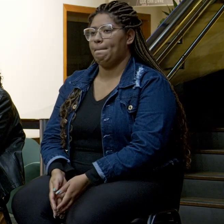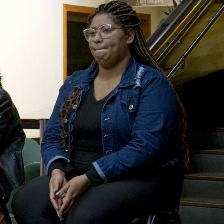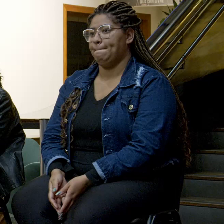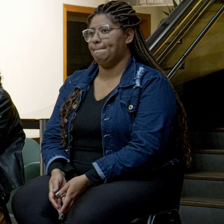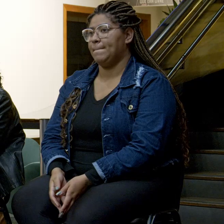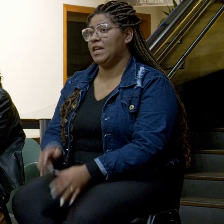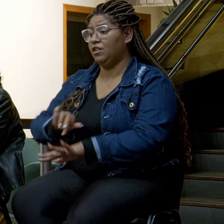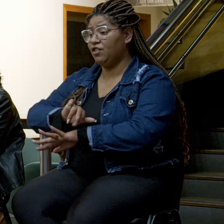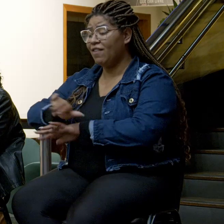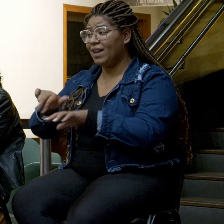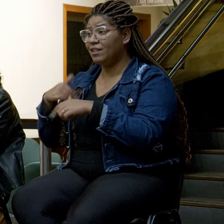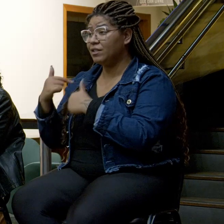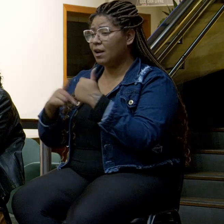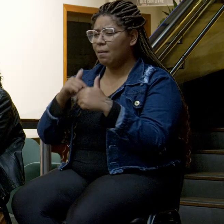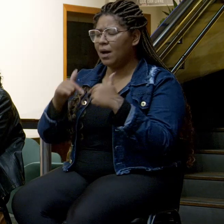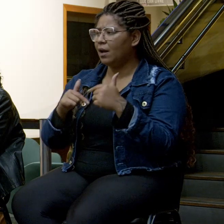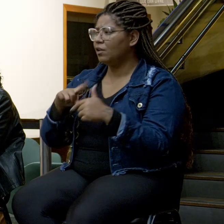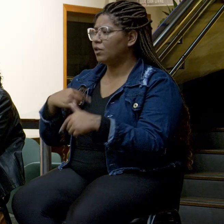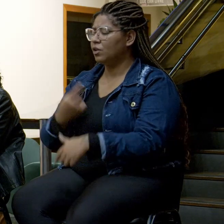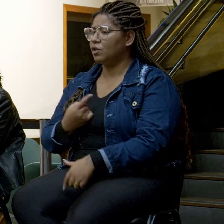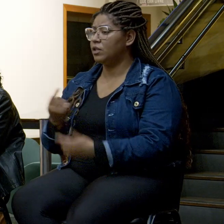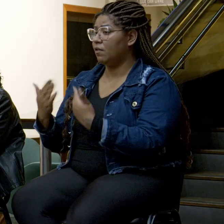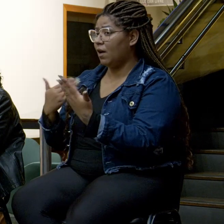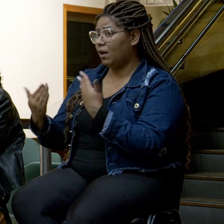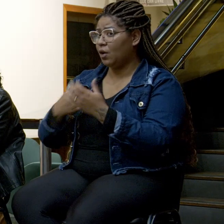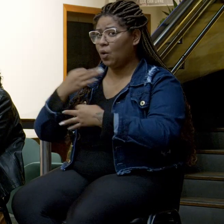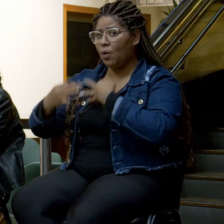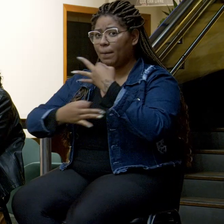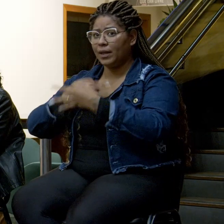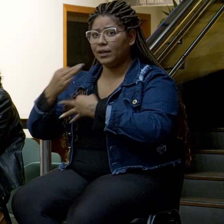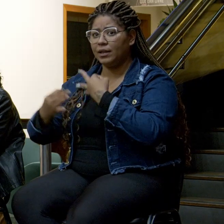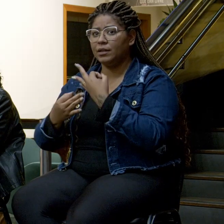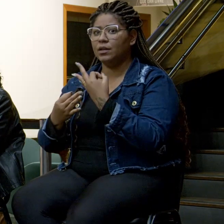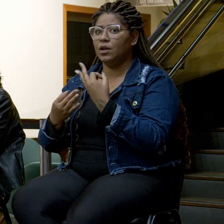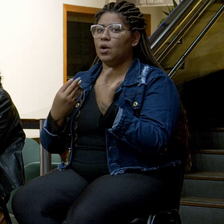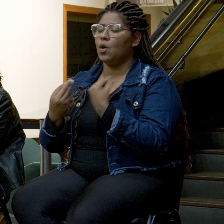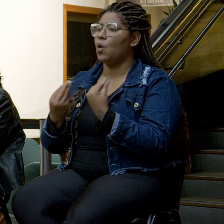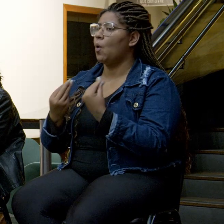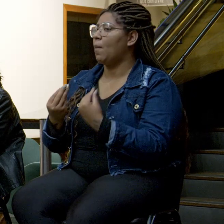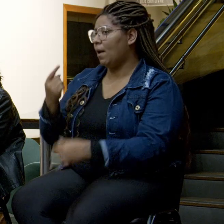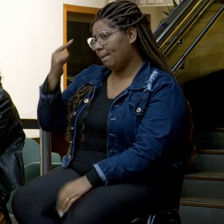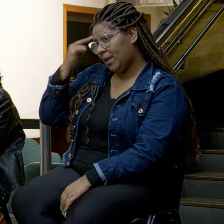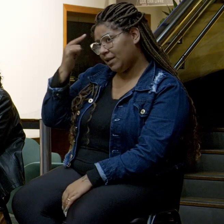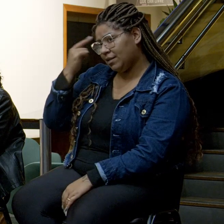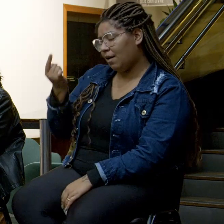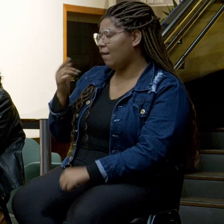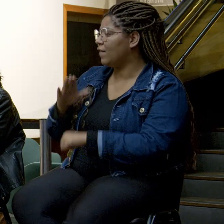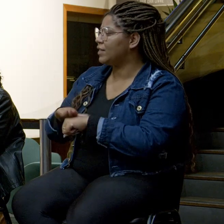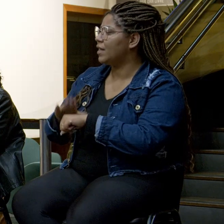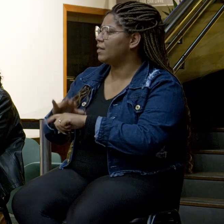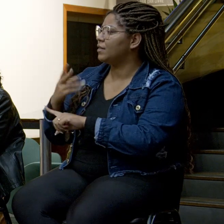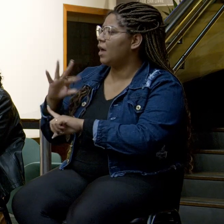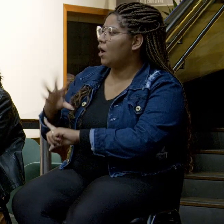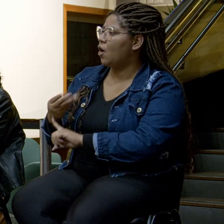E vários trabalhos a gente estava comentando como é incrível pensar como ela realizou essa